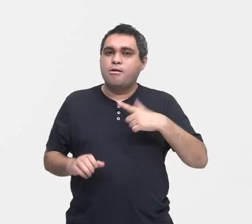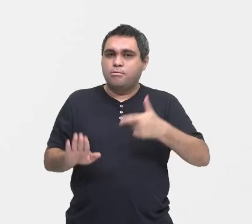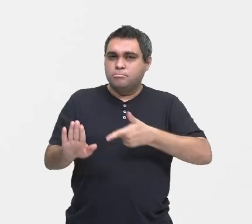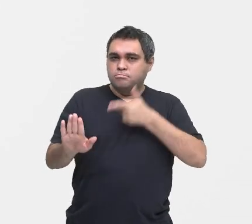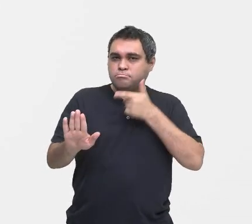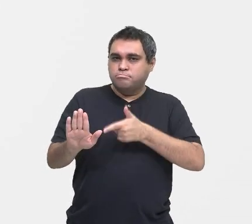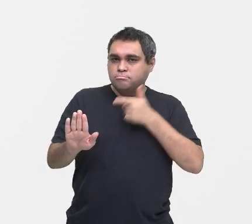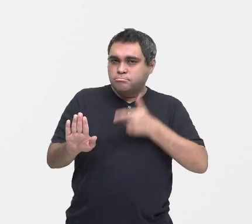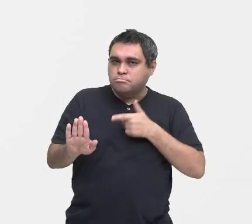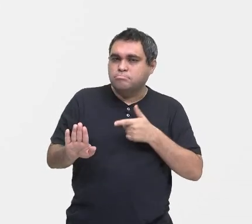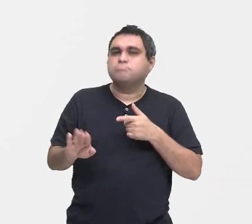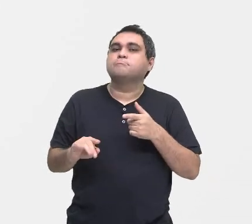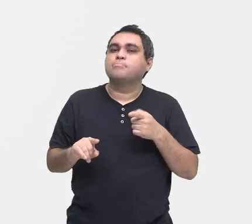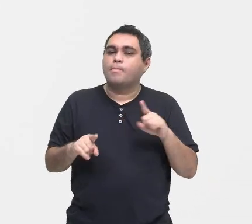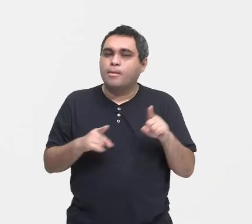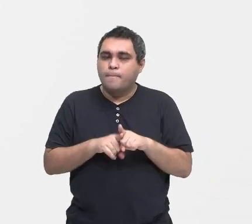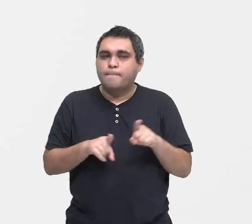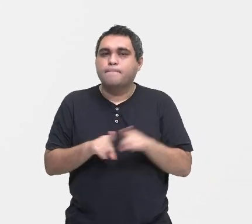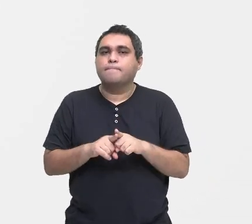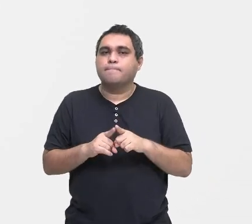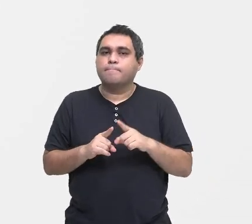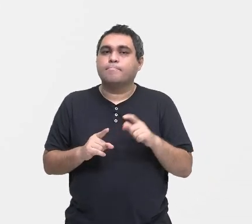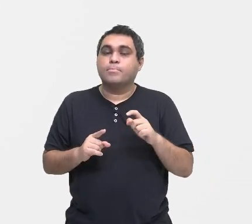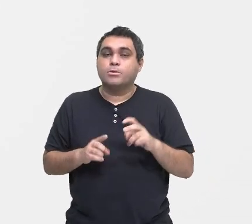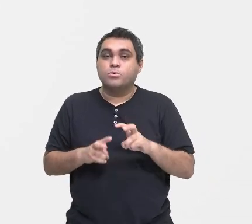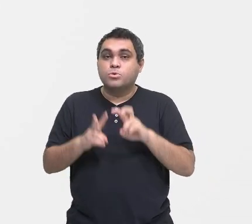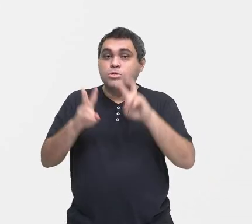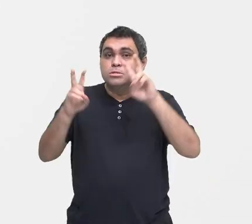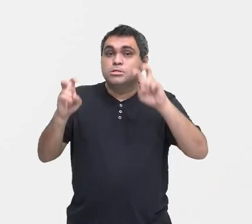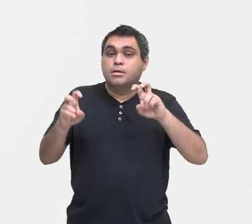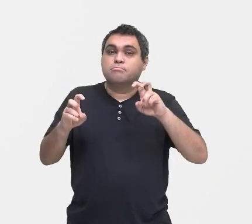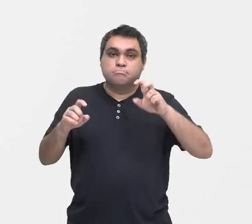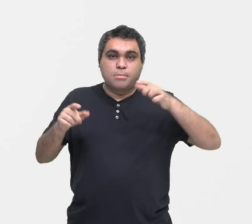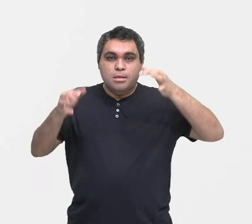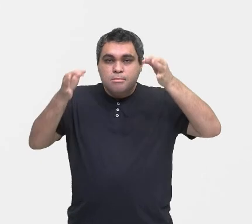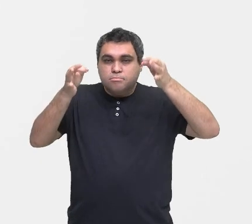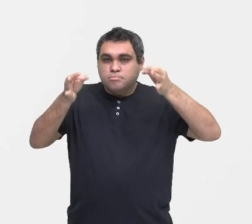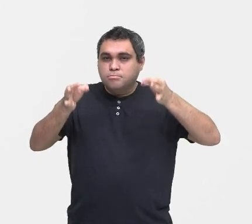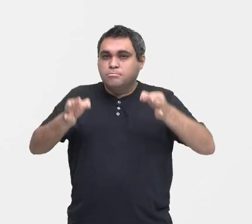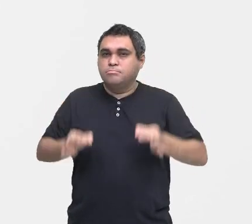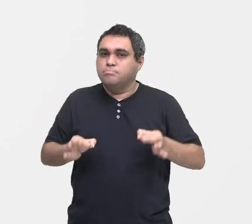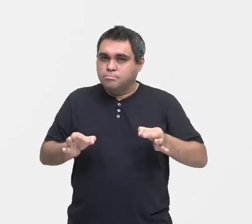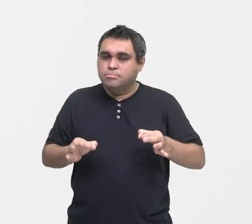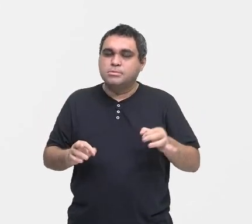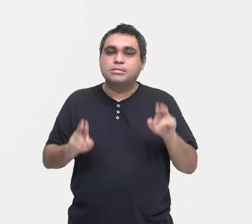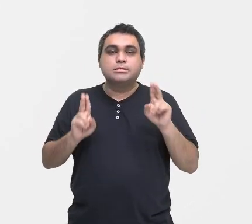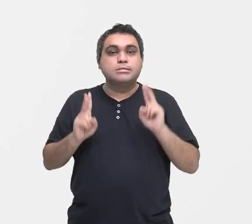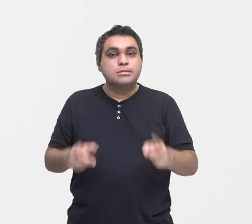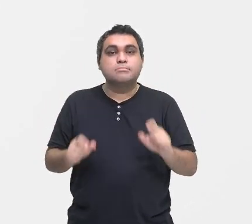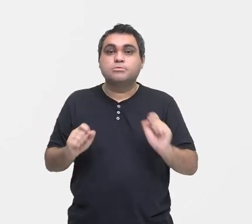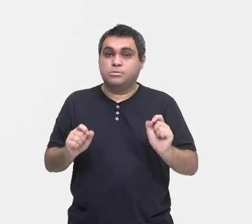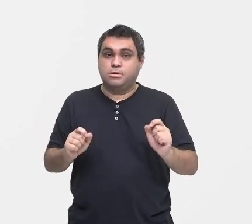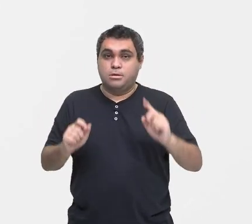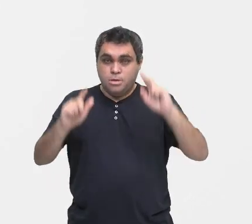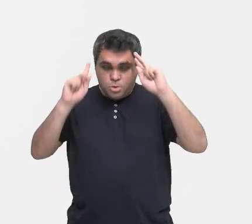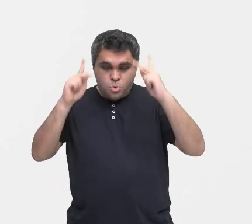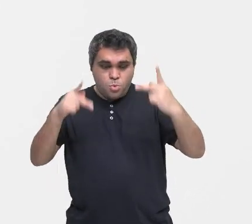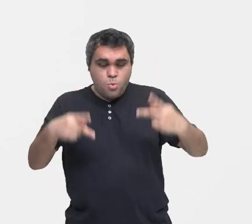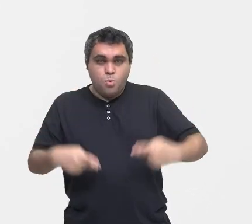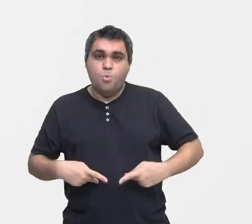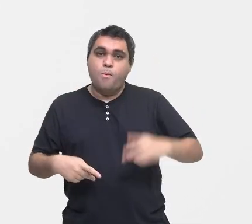o conteúdo das obras apresentava um teor moralizante, sempre calcado no homem e